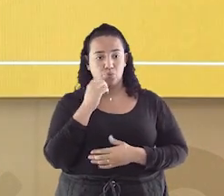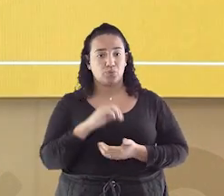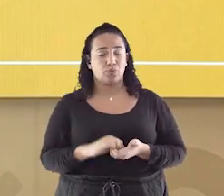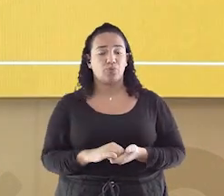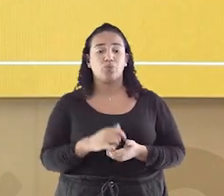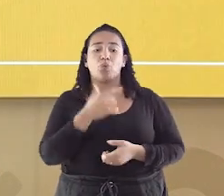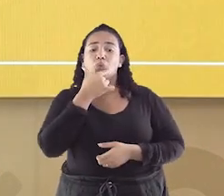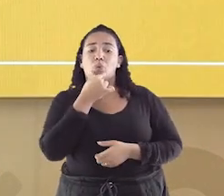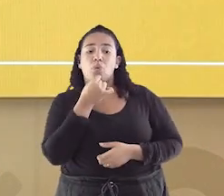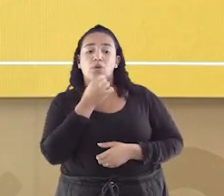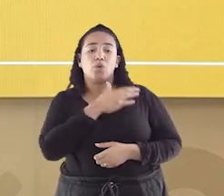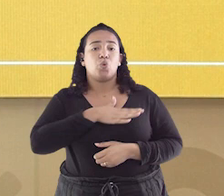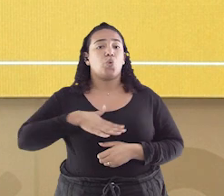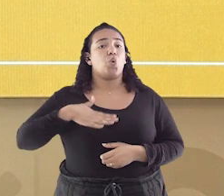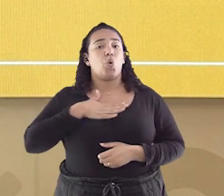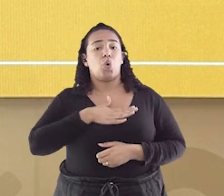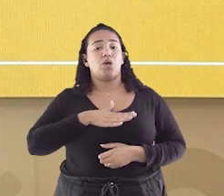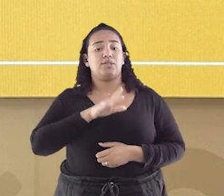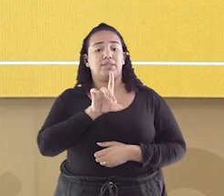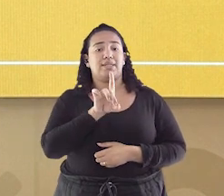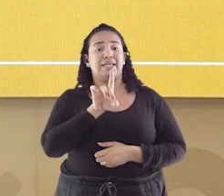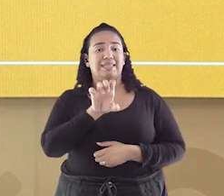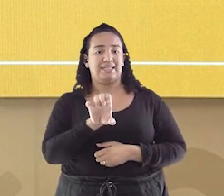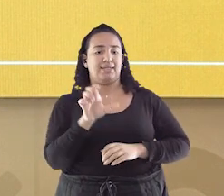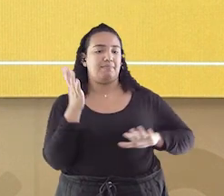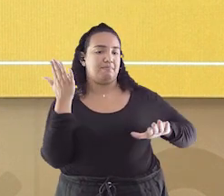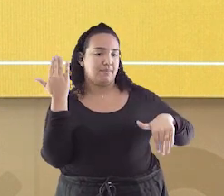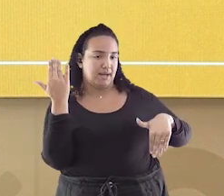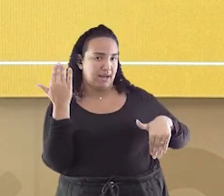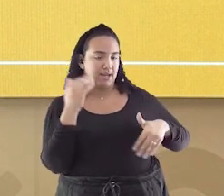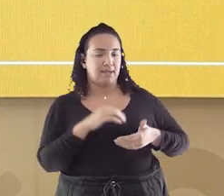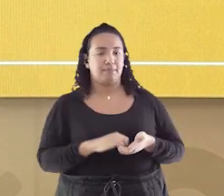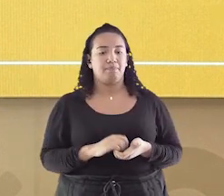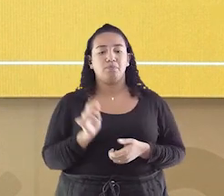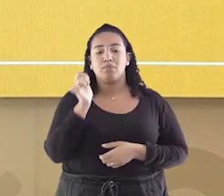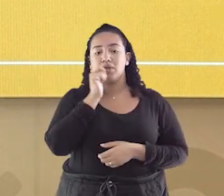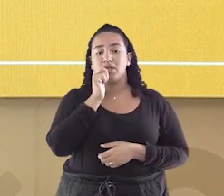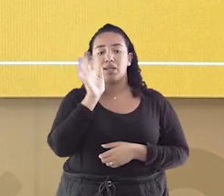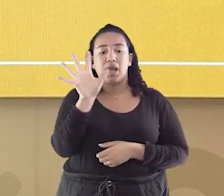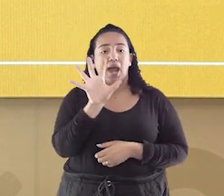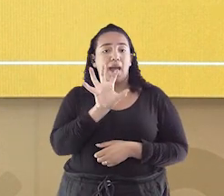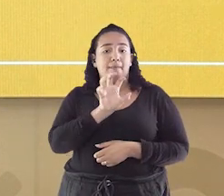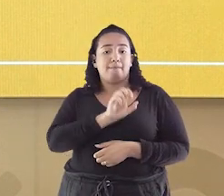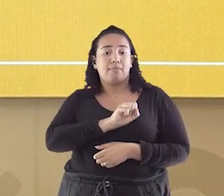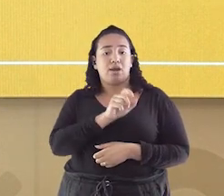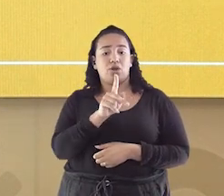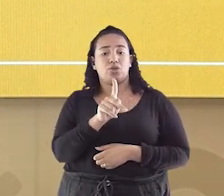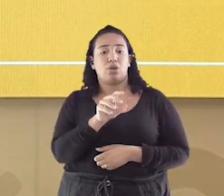comigo. João gosta de praia. Sônia está apaixonada